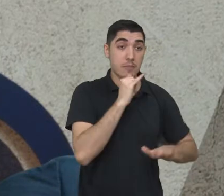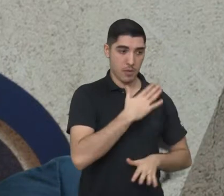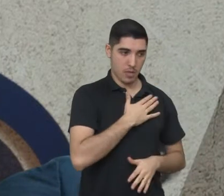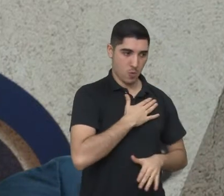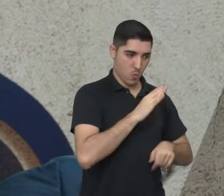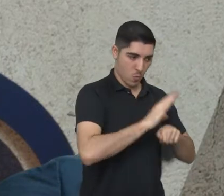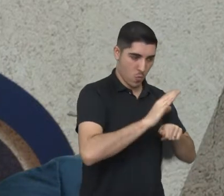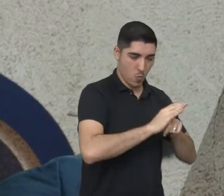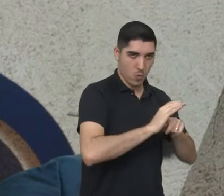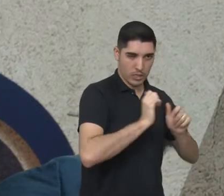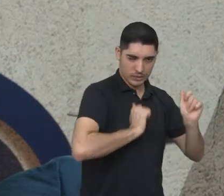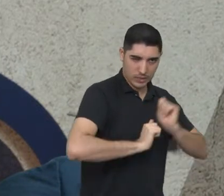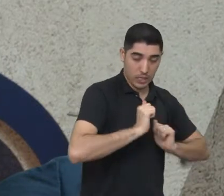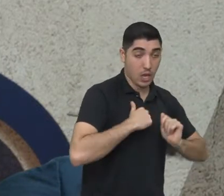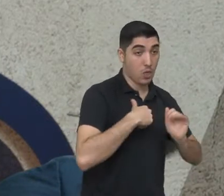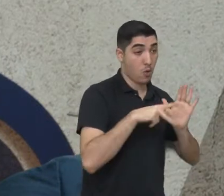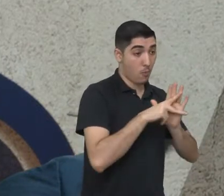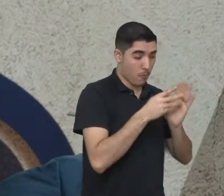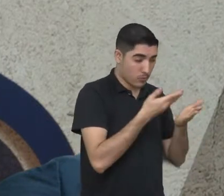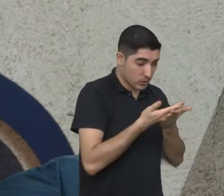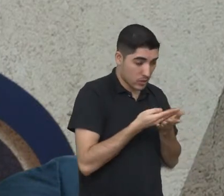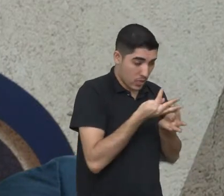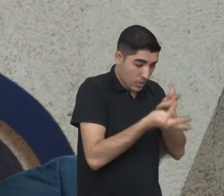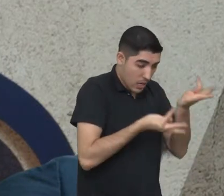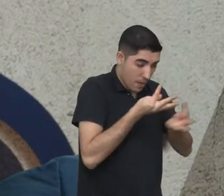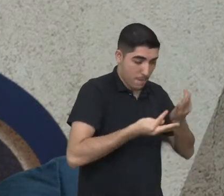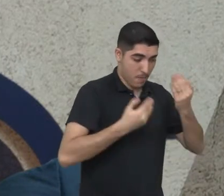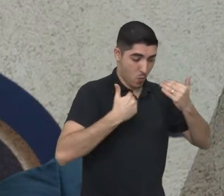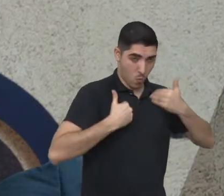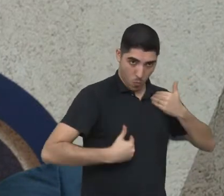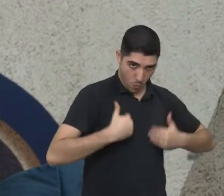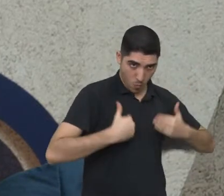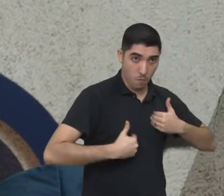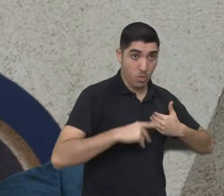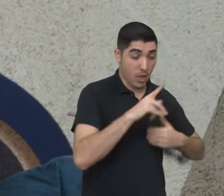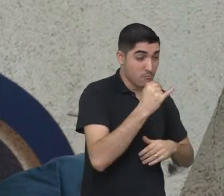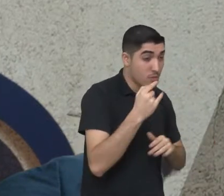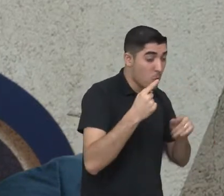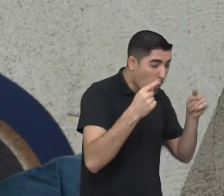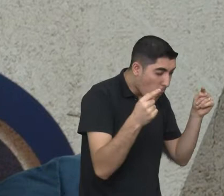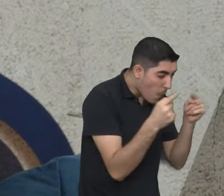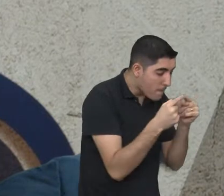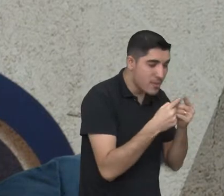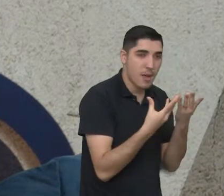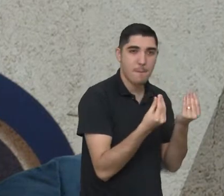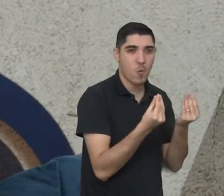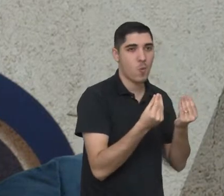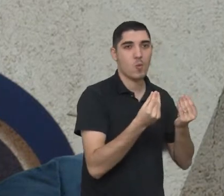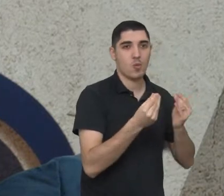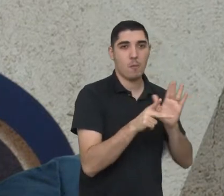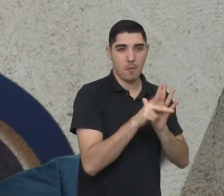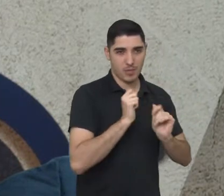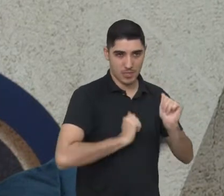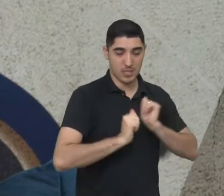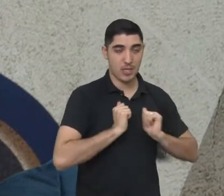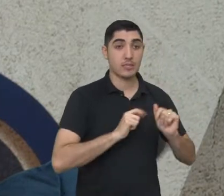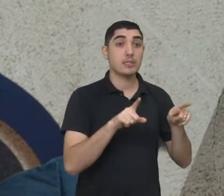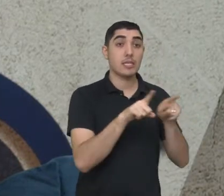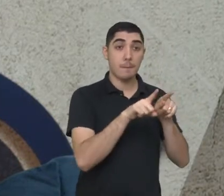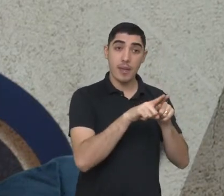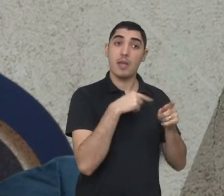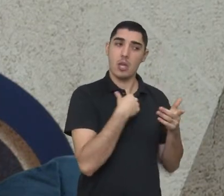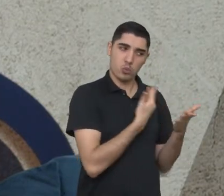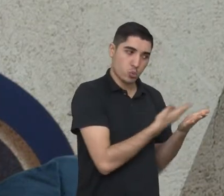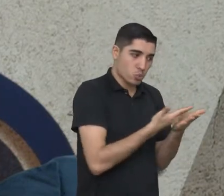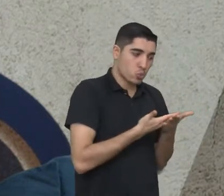de ansiedade, eu estudo a terapia corporal, que é extremamente potente para o tratamento da ansiedade. E, além disso, eu estudo